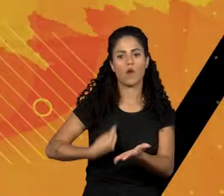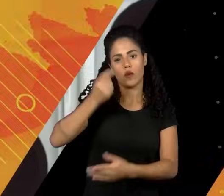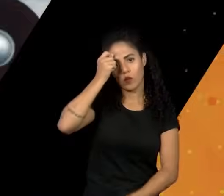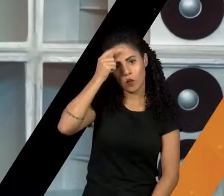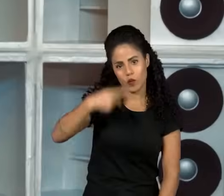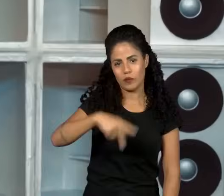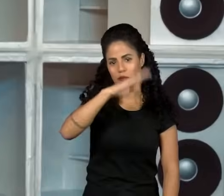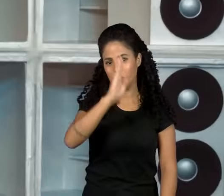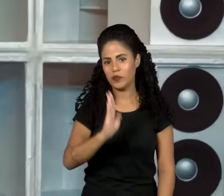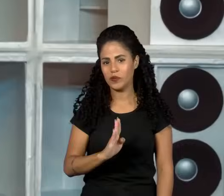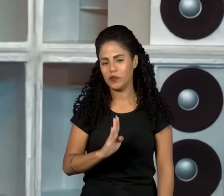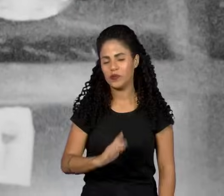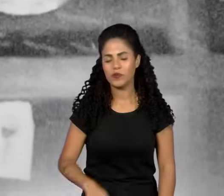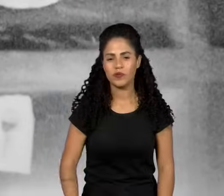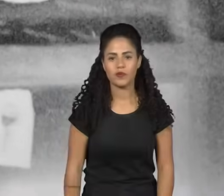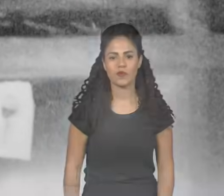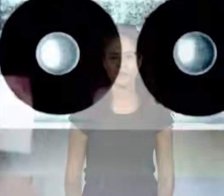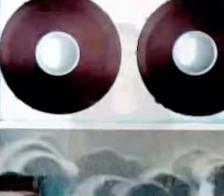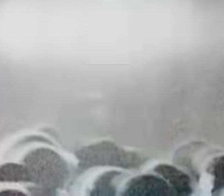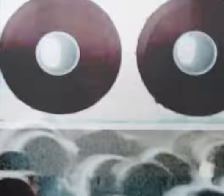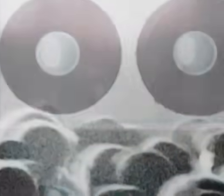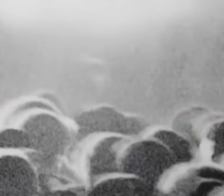brasileira.